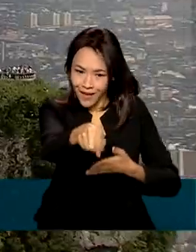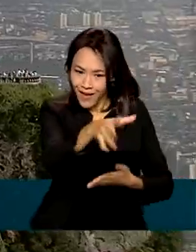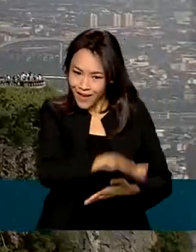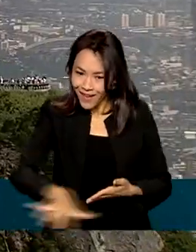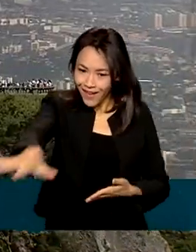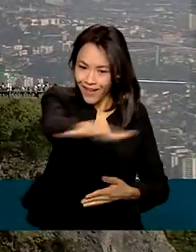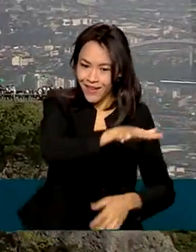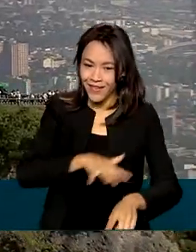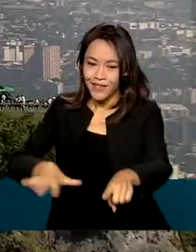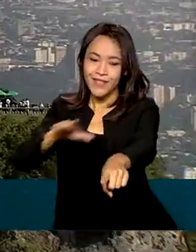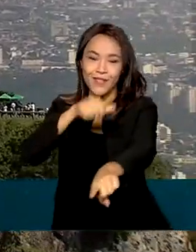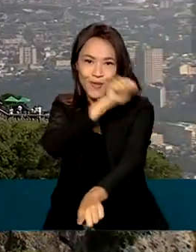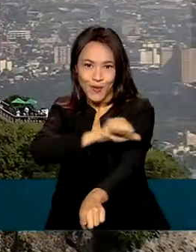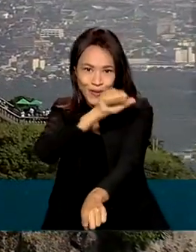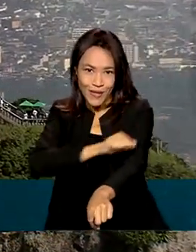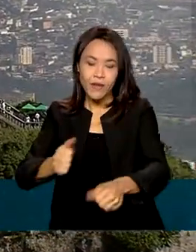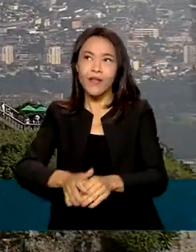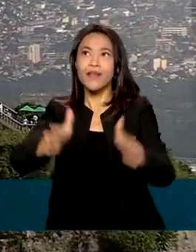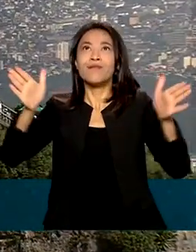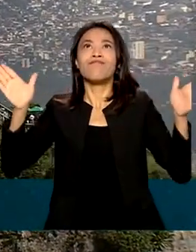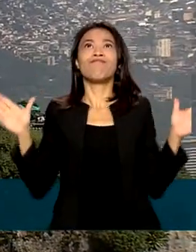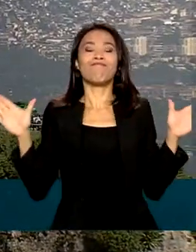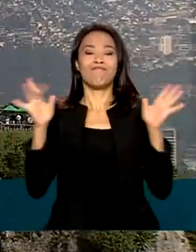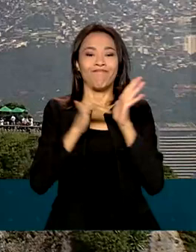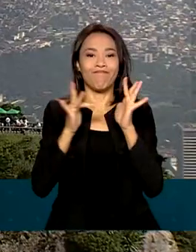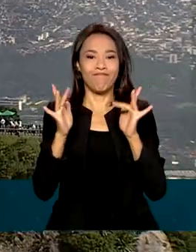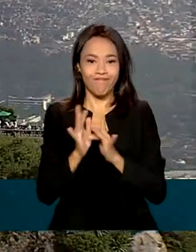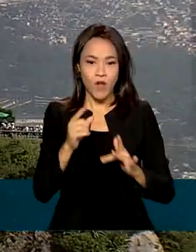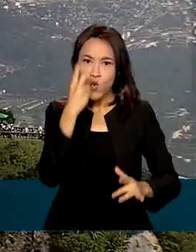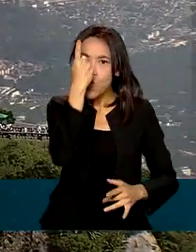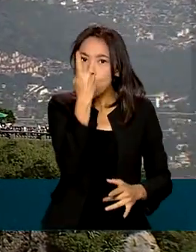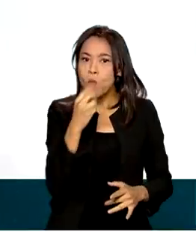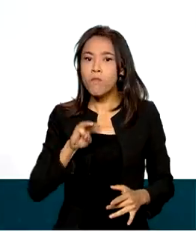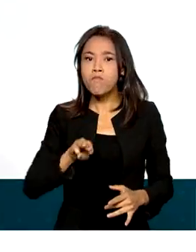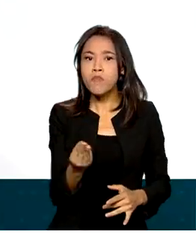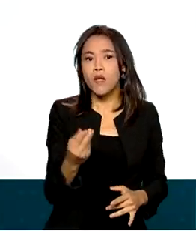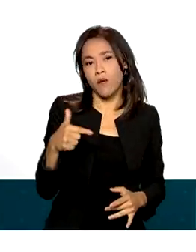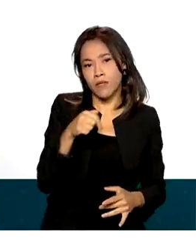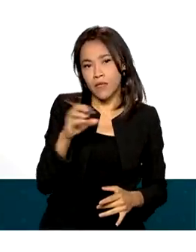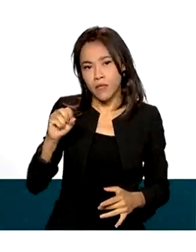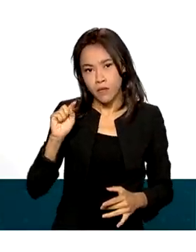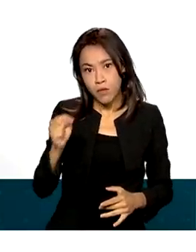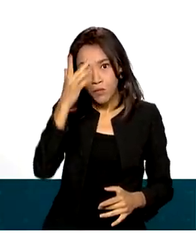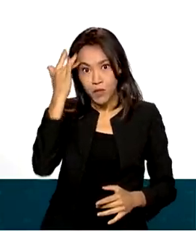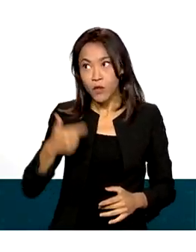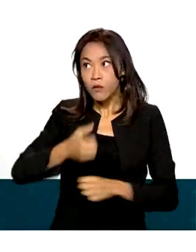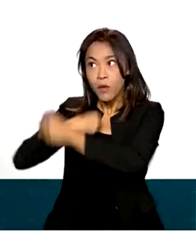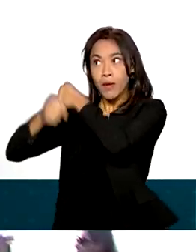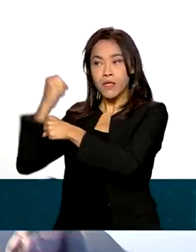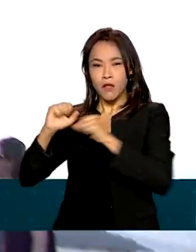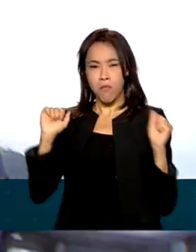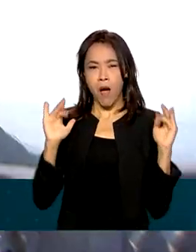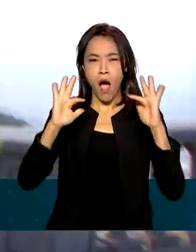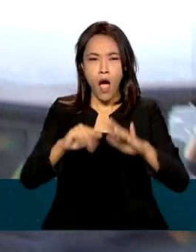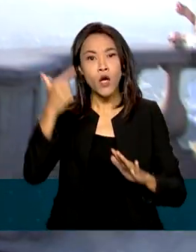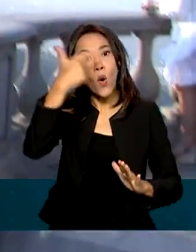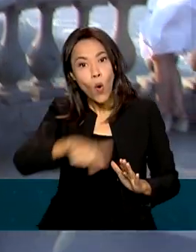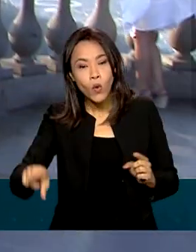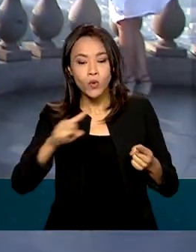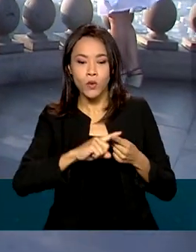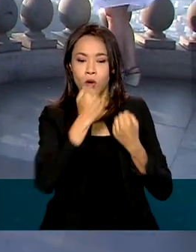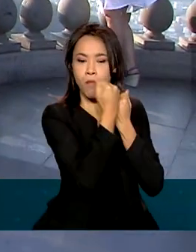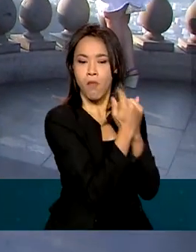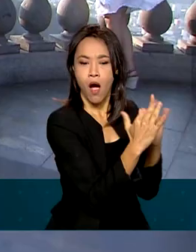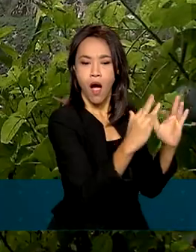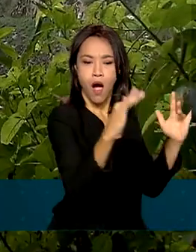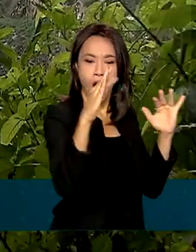Janeiro, que abriga o Cristo Redentor e recebeu 1 milhão e 700 mil visitantes no ano passado. Na lista também estão o Parque